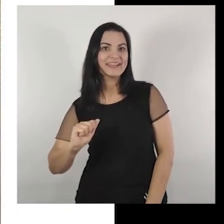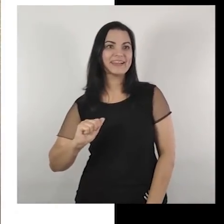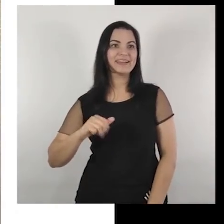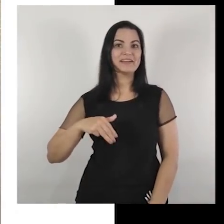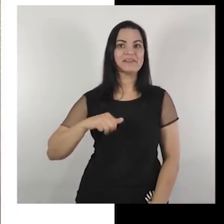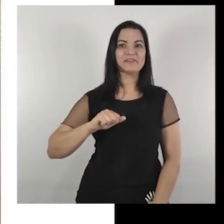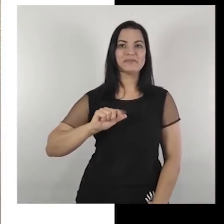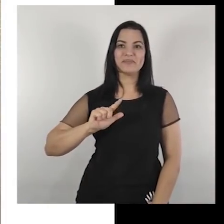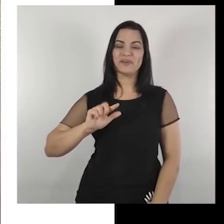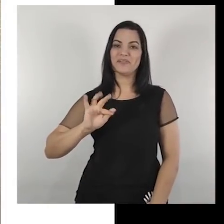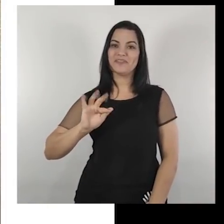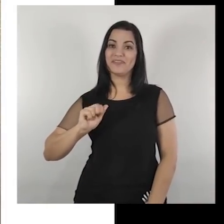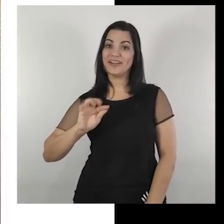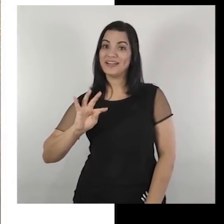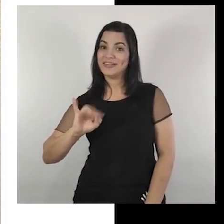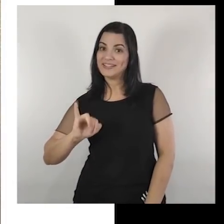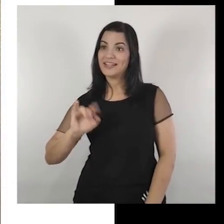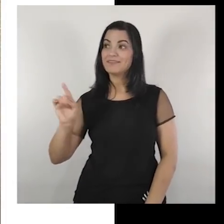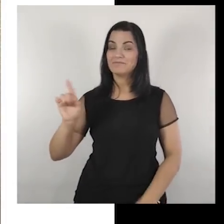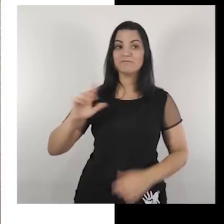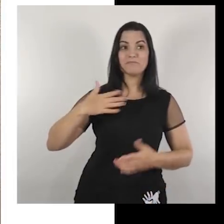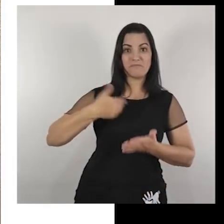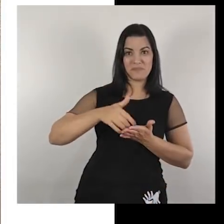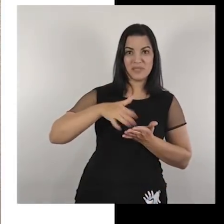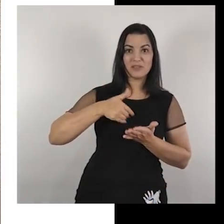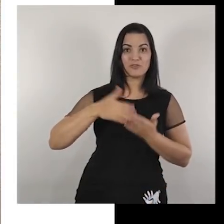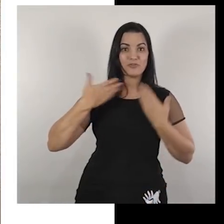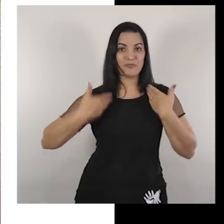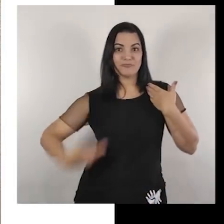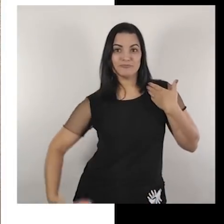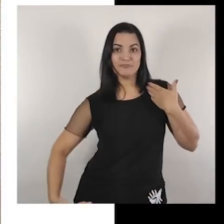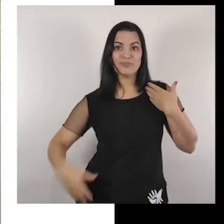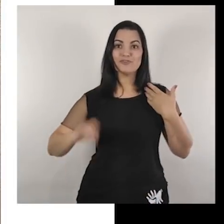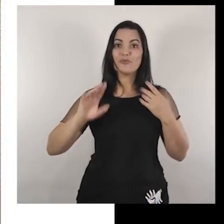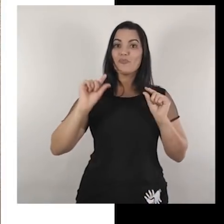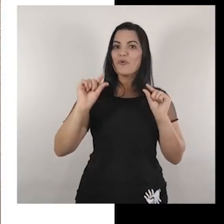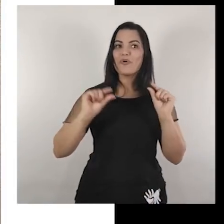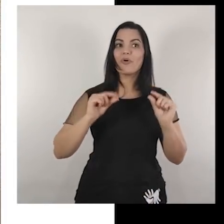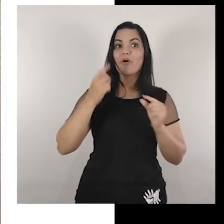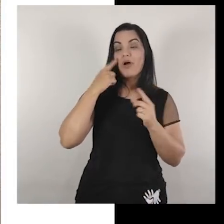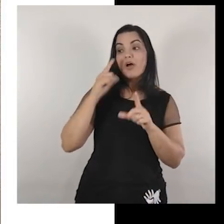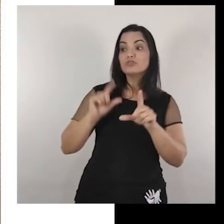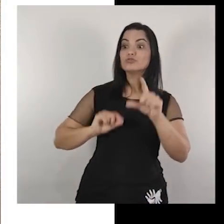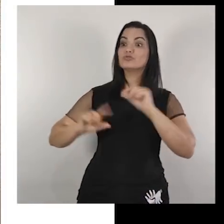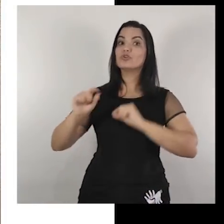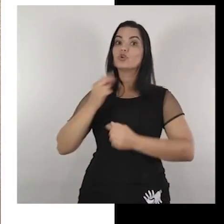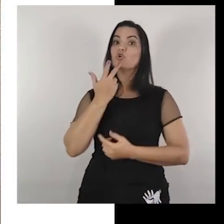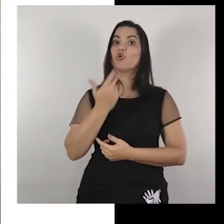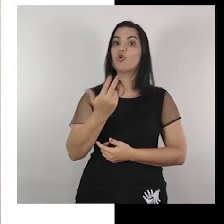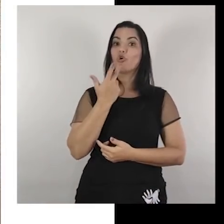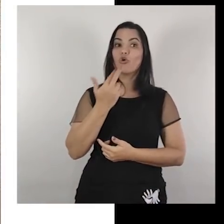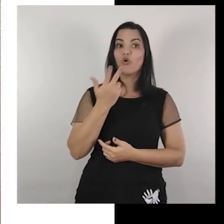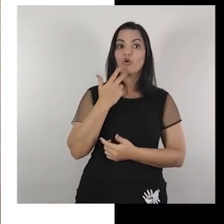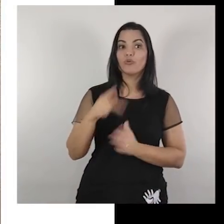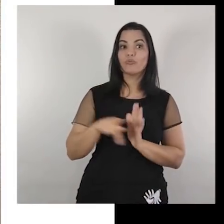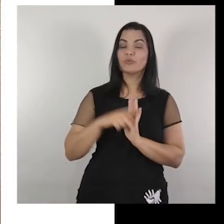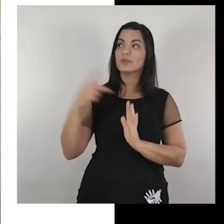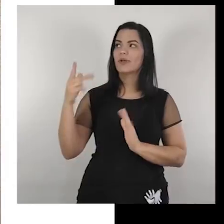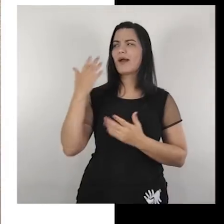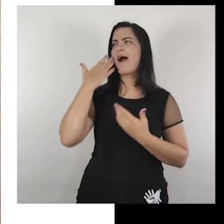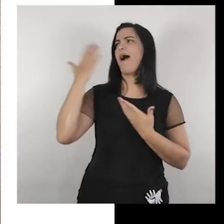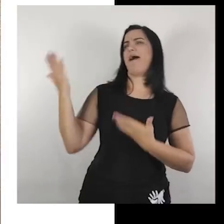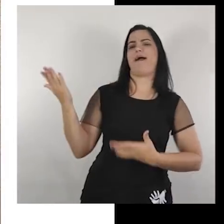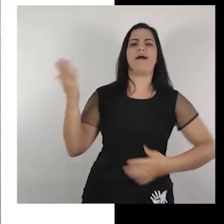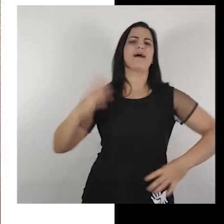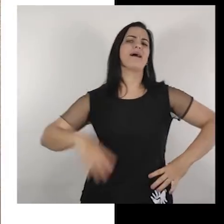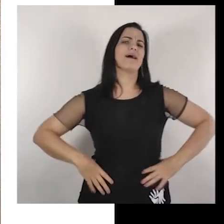Anitta Malfatti. Ela também pintou uma parte do corpo. E olha só as cores que ela escolheu para